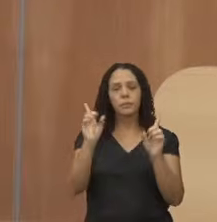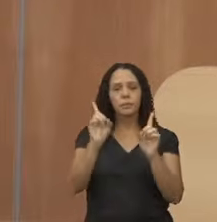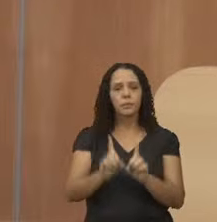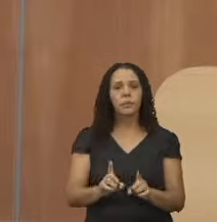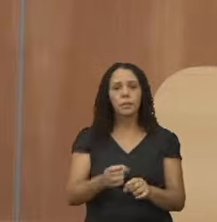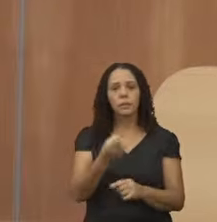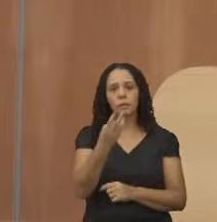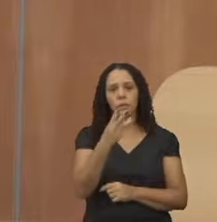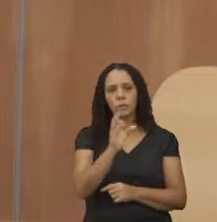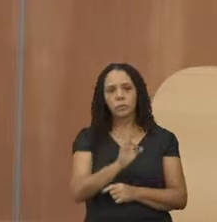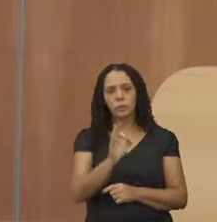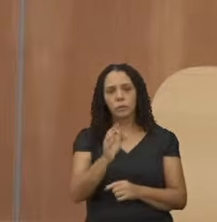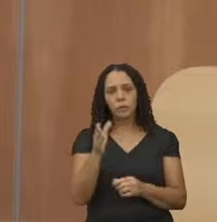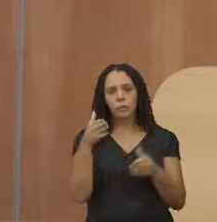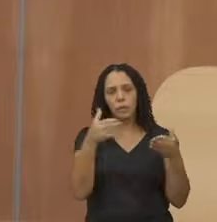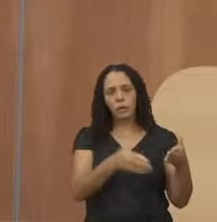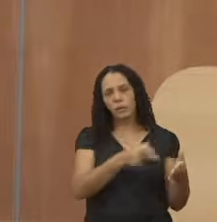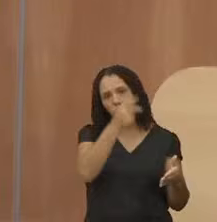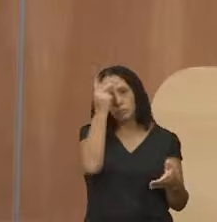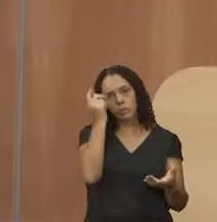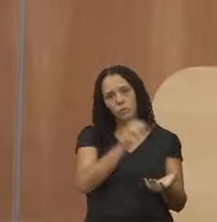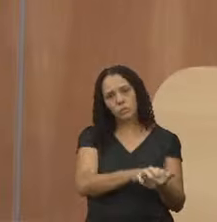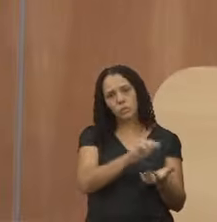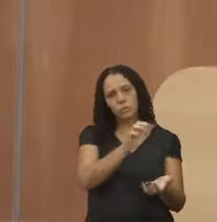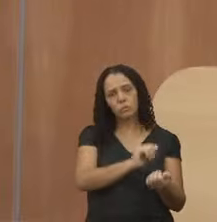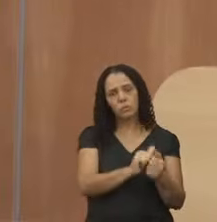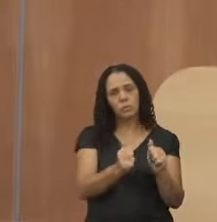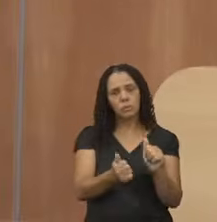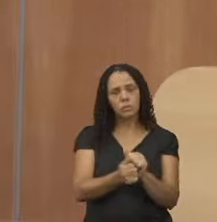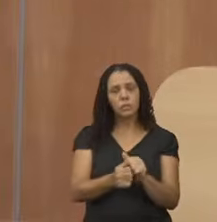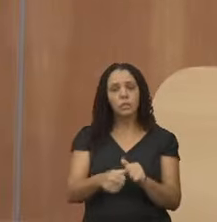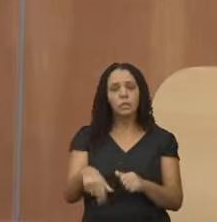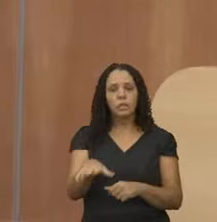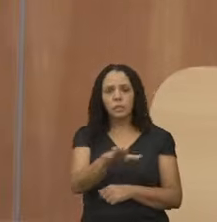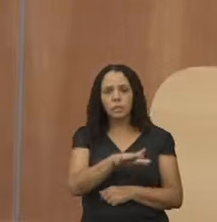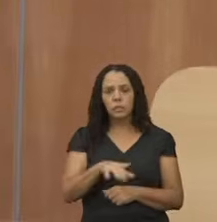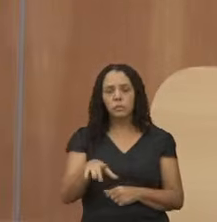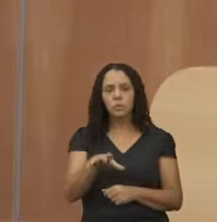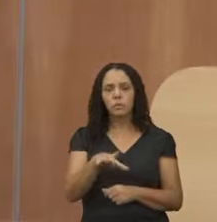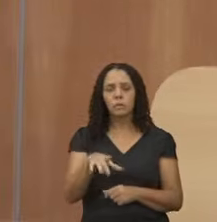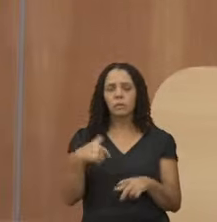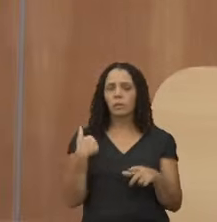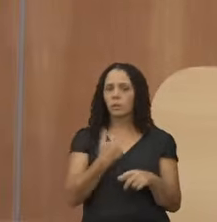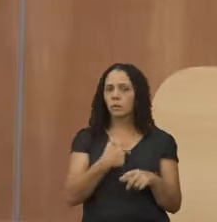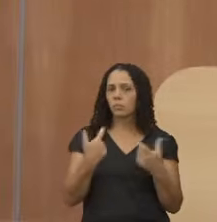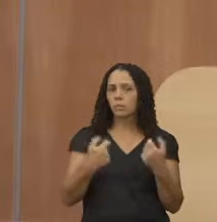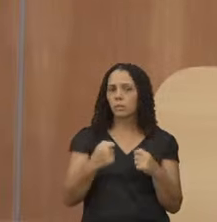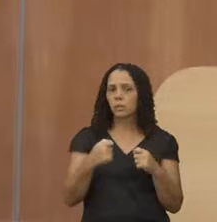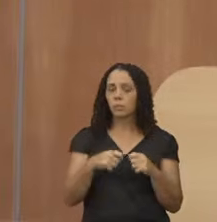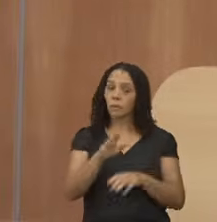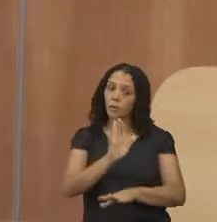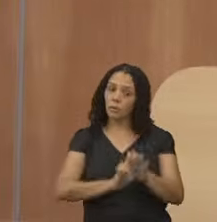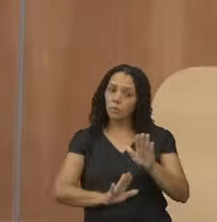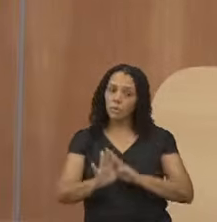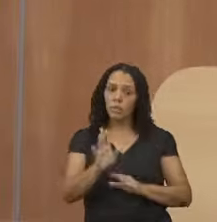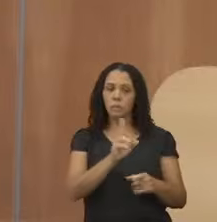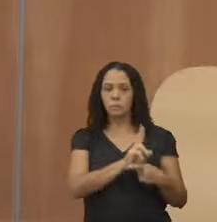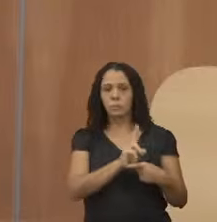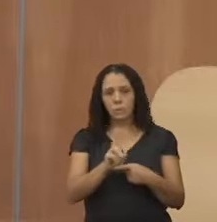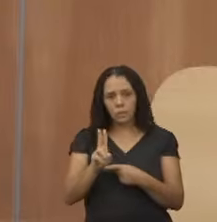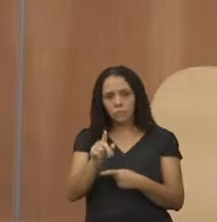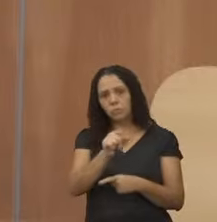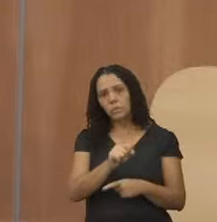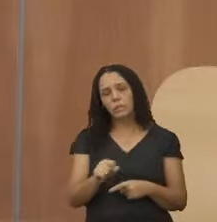3% para as pessoas idosas, né, com adequação, e essas pessoas, a gente tem que ter aí um cuidado para que essas pessoas